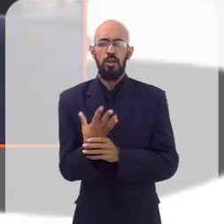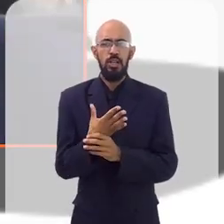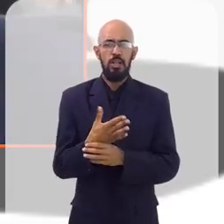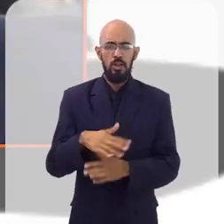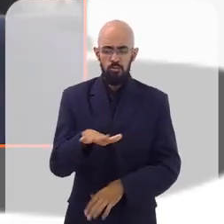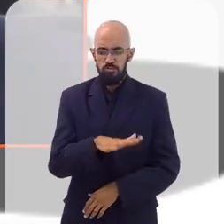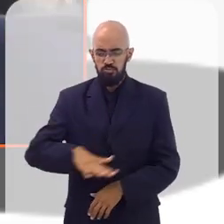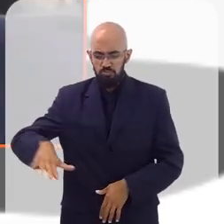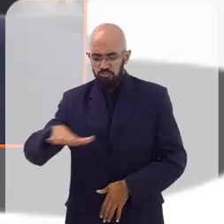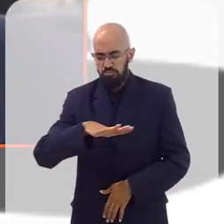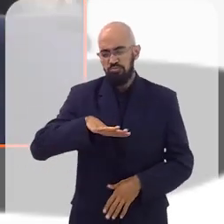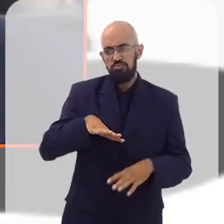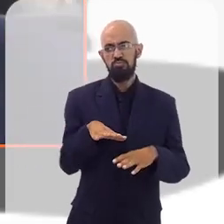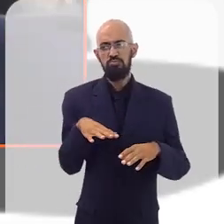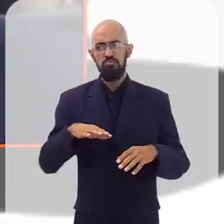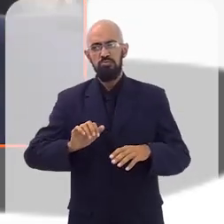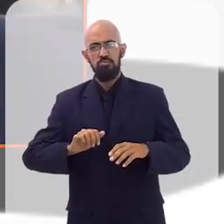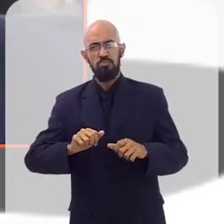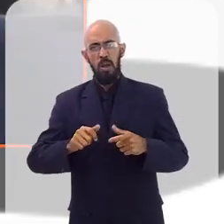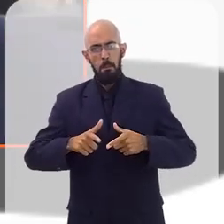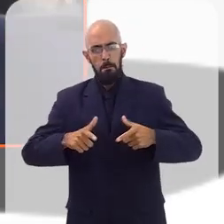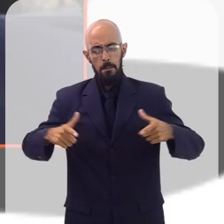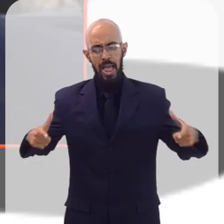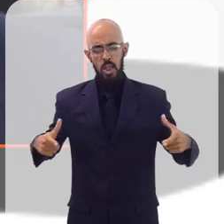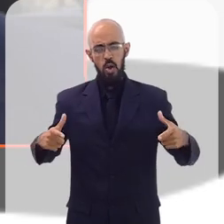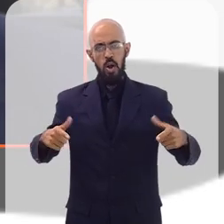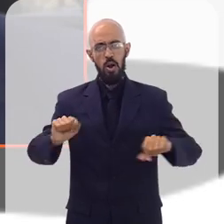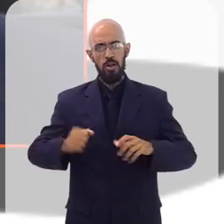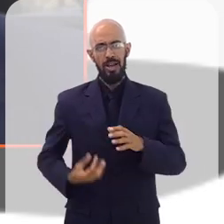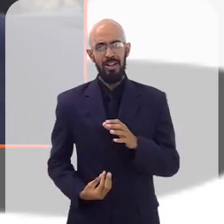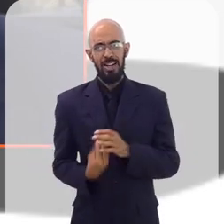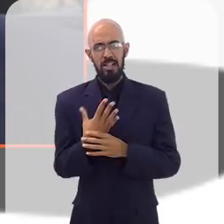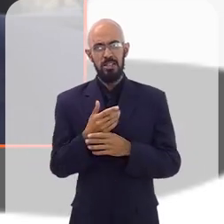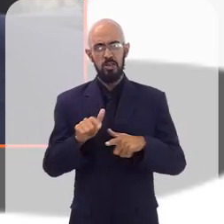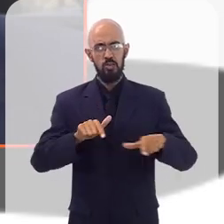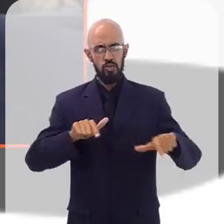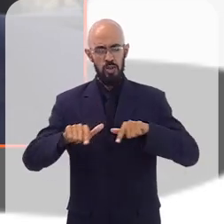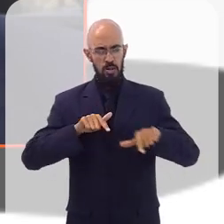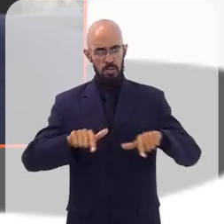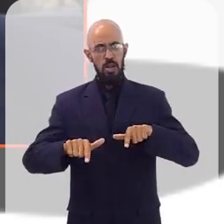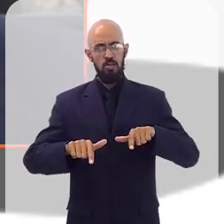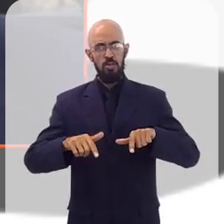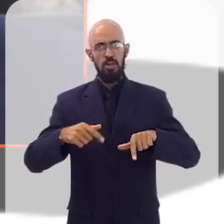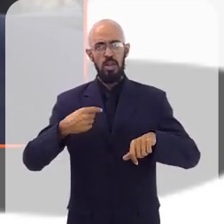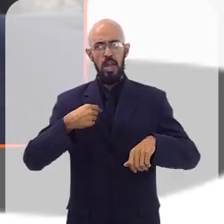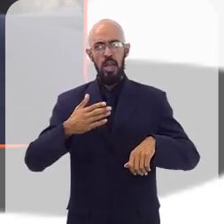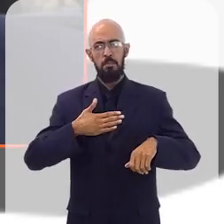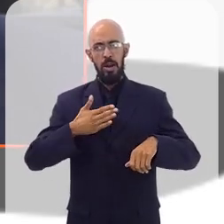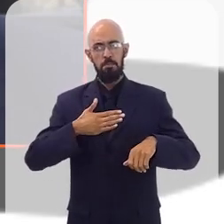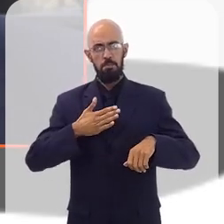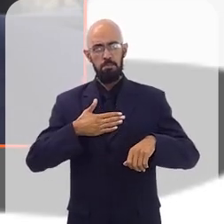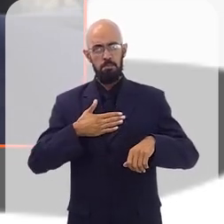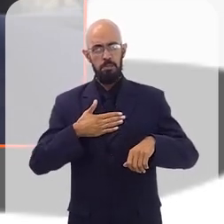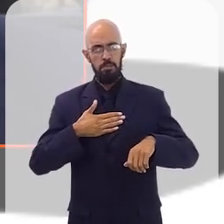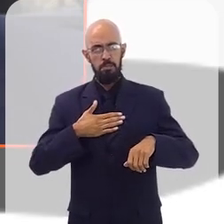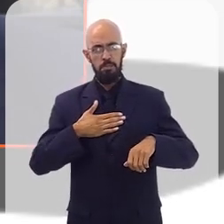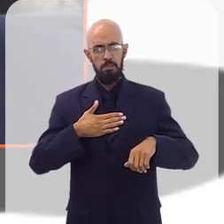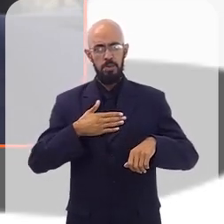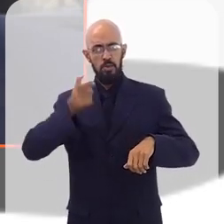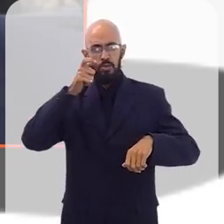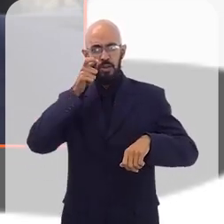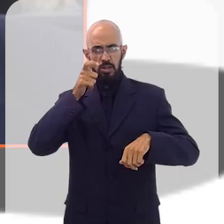com certeza isso vai ajudar muito isso é a cria uma amplitude